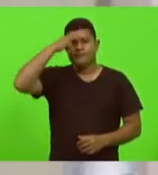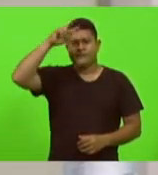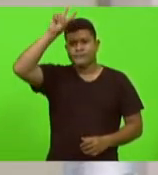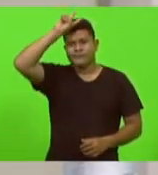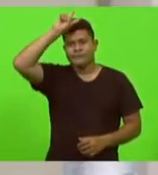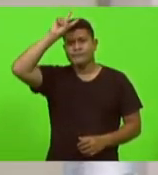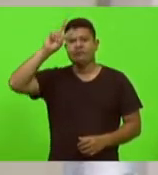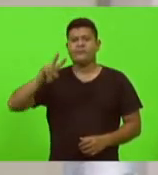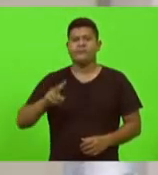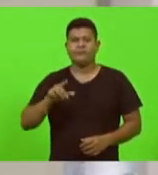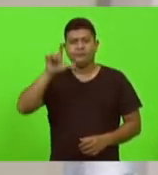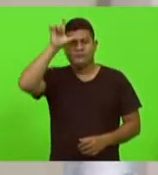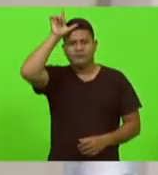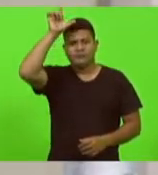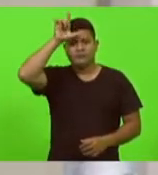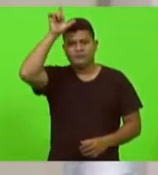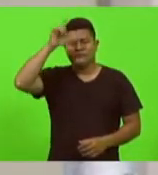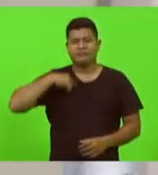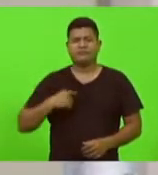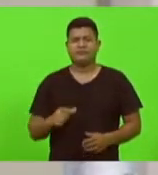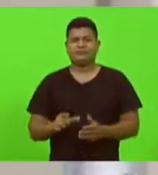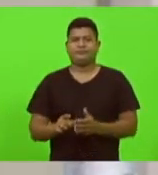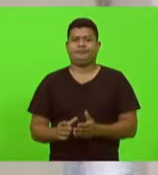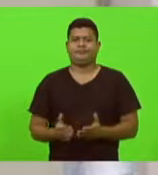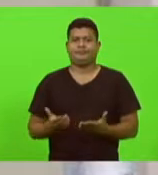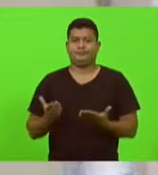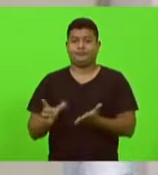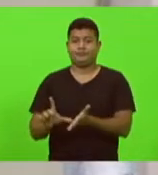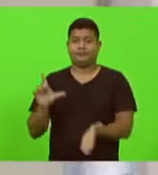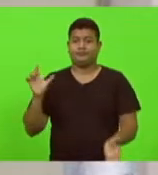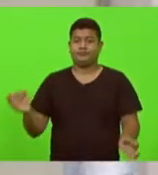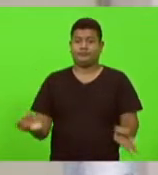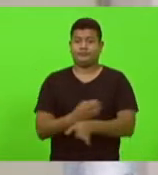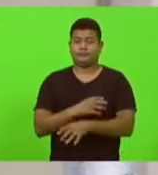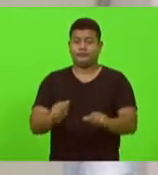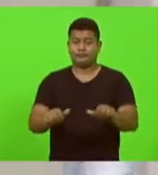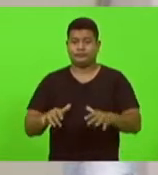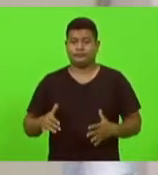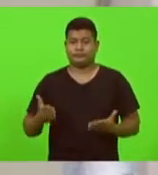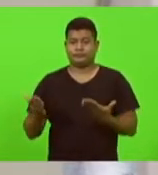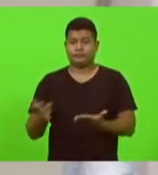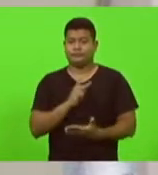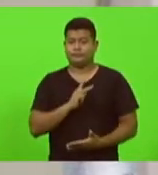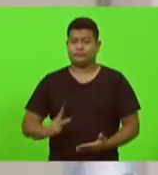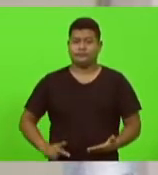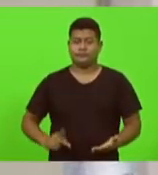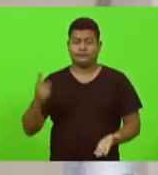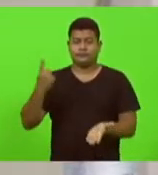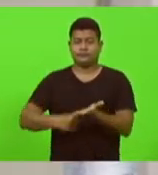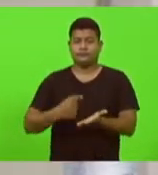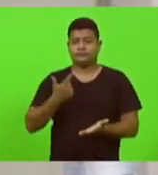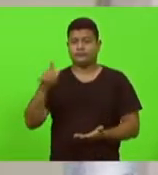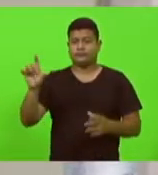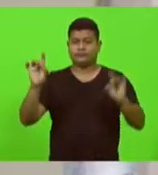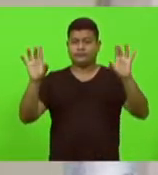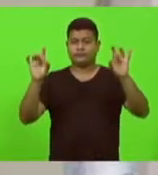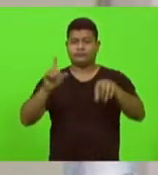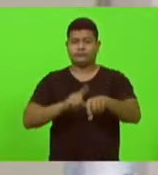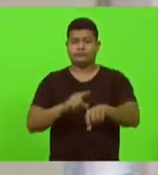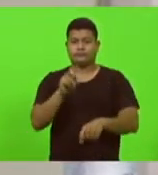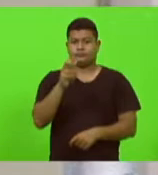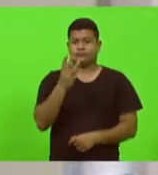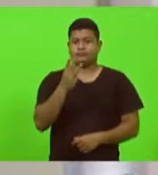e sargento Lima. Nada mais havendo a tratar, e antes de encerrar a sessão, o senhor presidente convocou outro, especial às 15 horas,